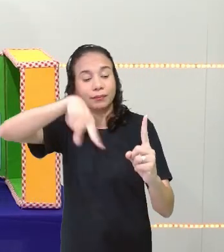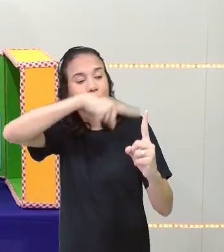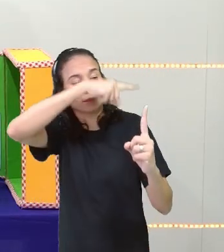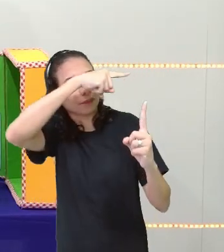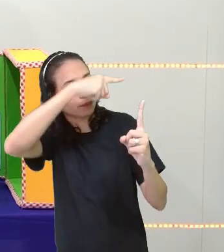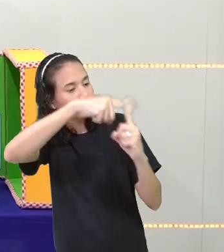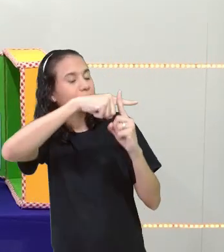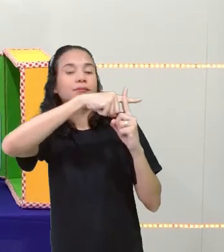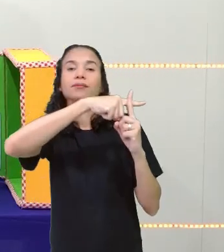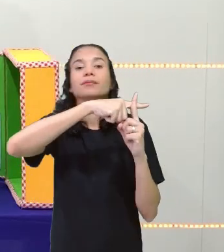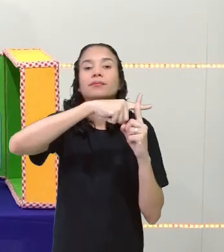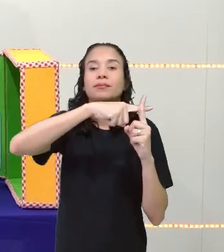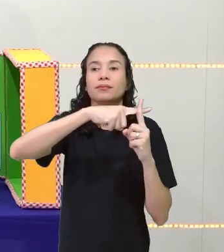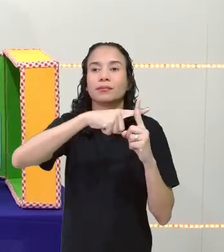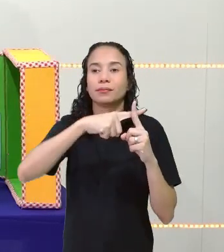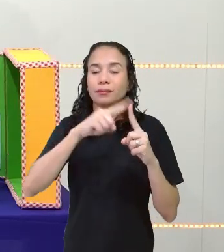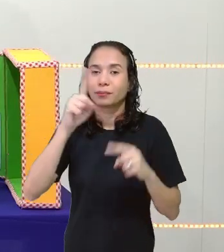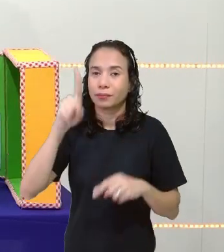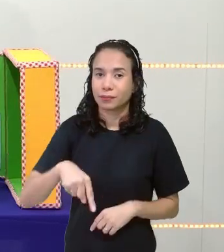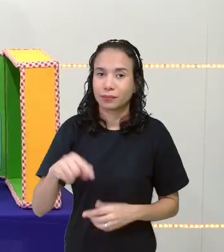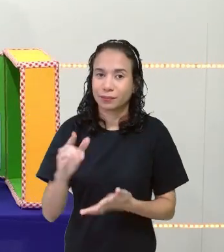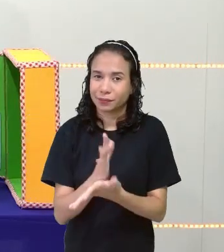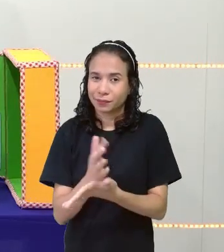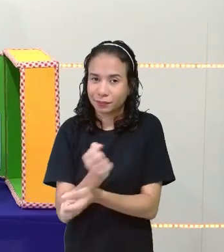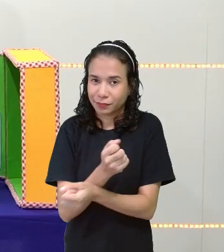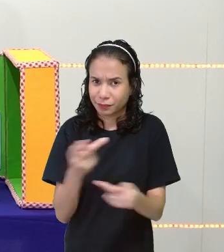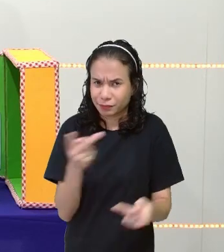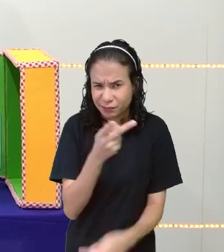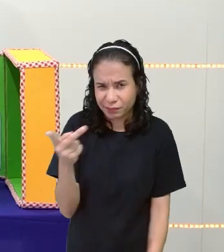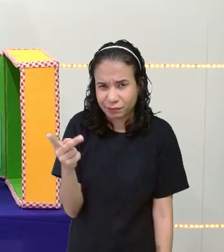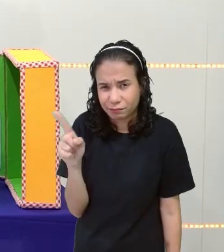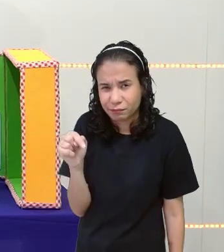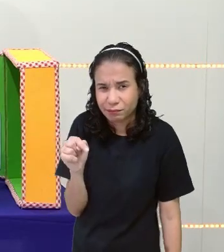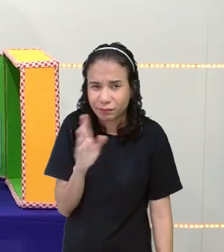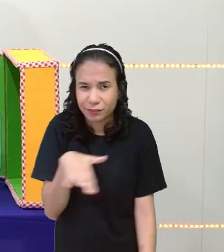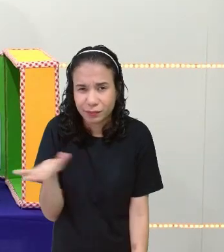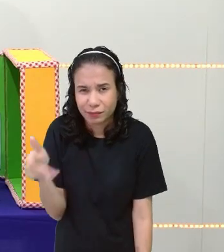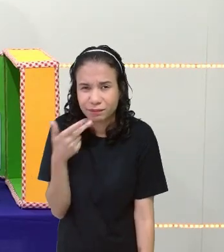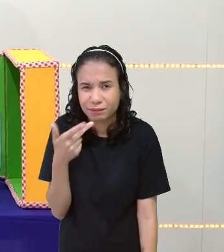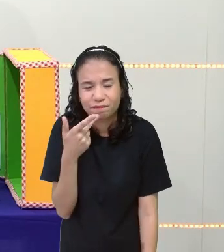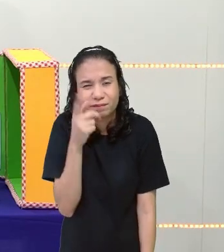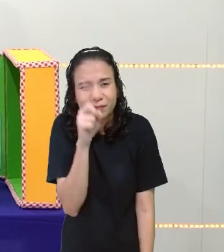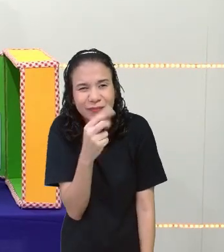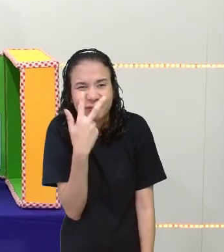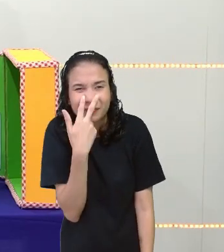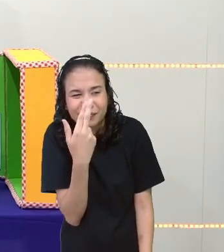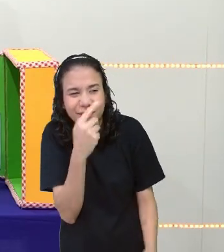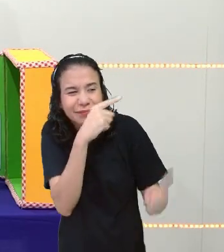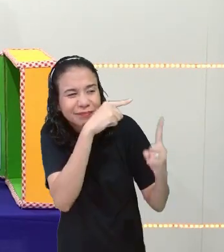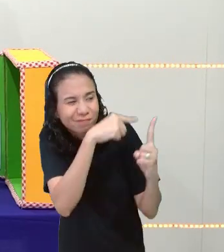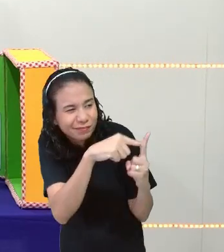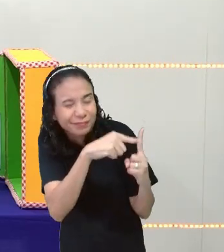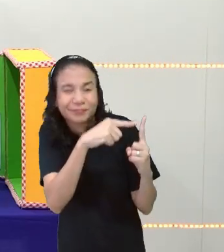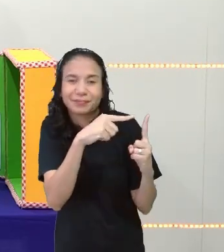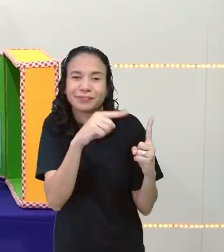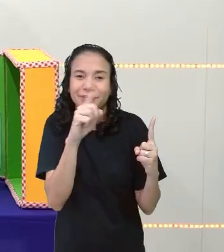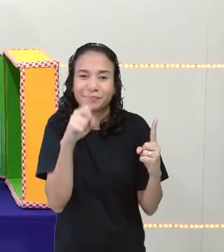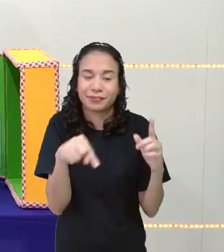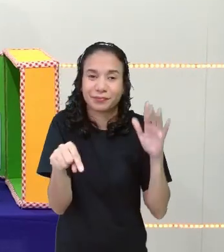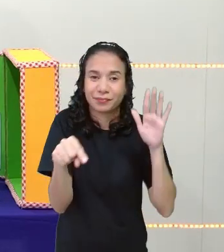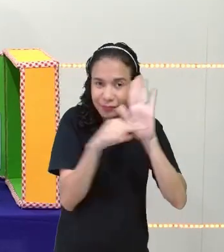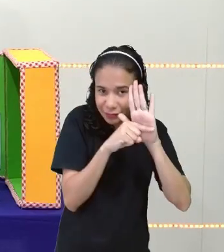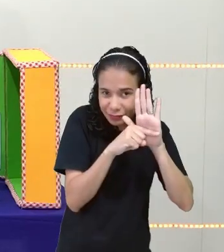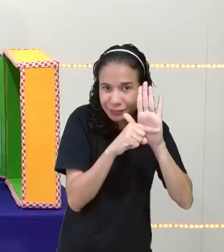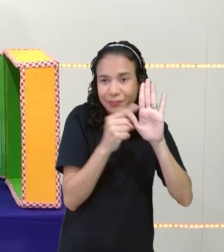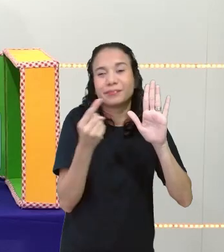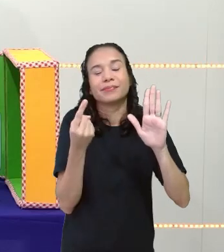que a gente chama de mais. E alguns de vocês, por serem pequenininhos, dizem, ah, é uma cruzinha, né? A cruzinha. O sinal de menos diz